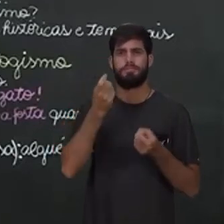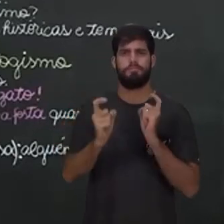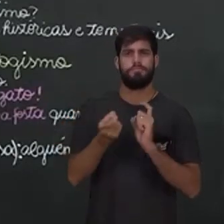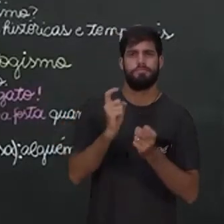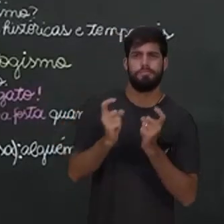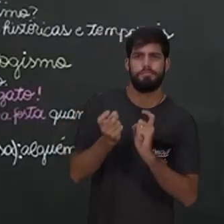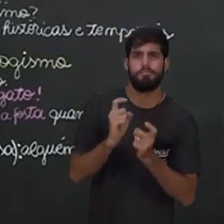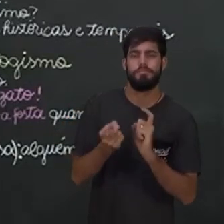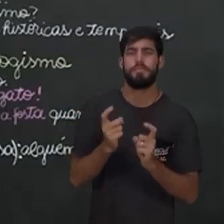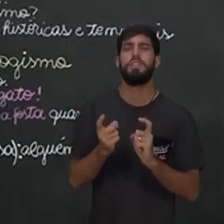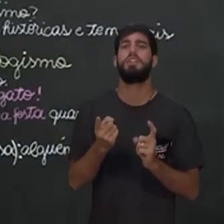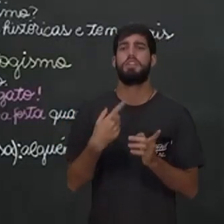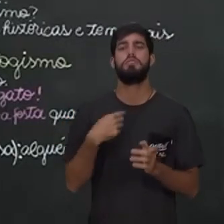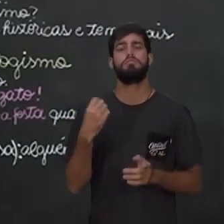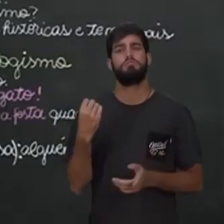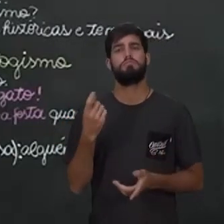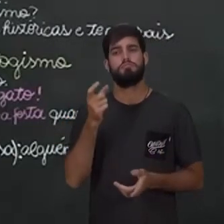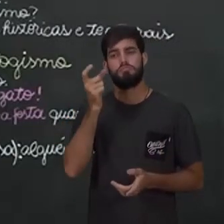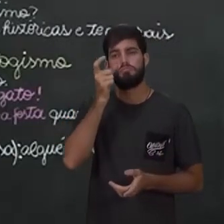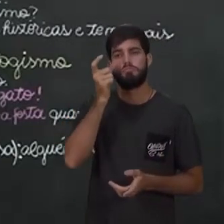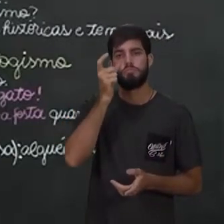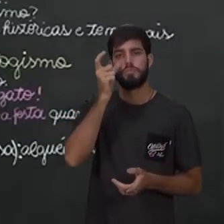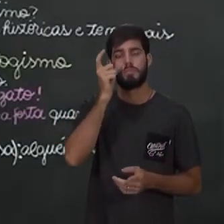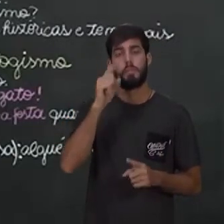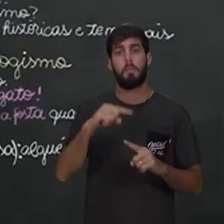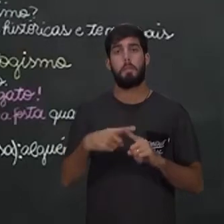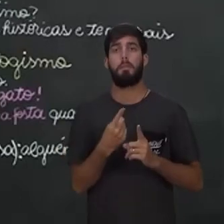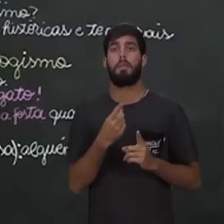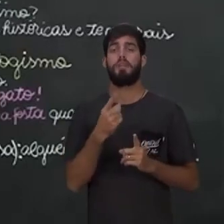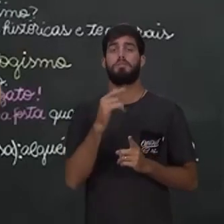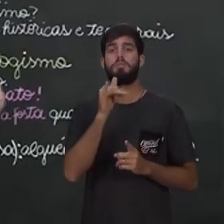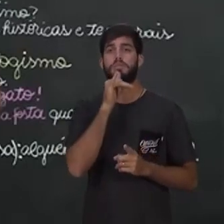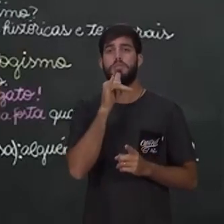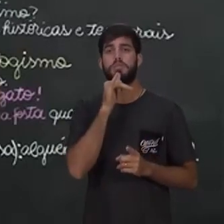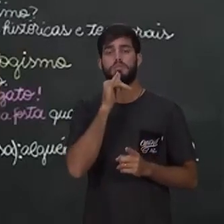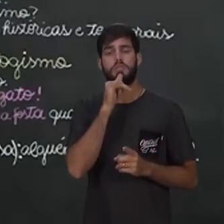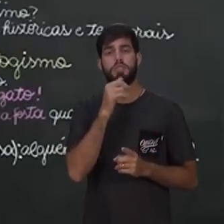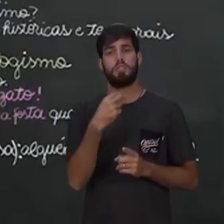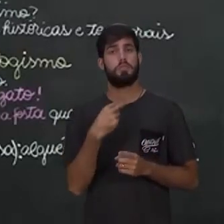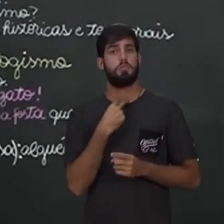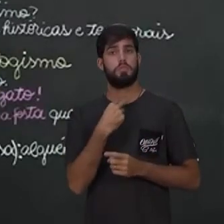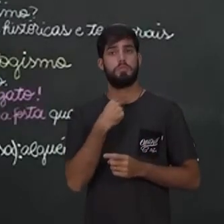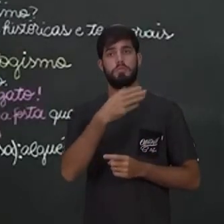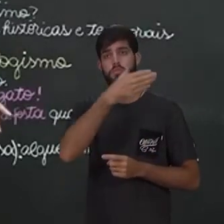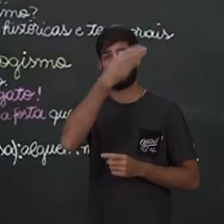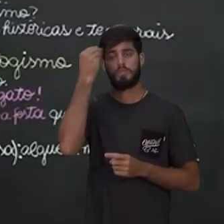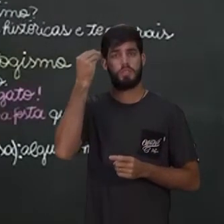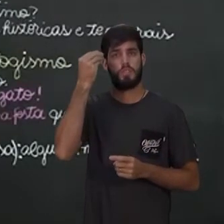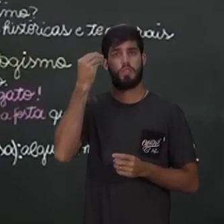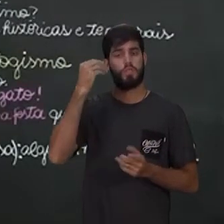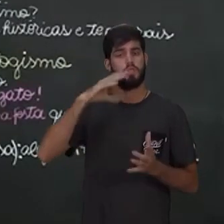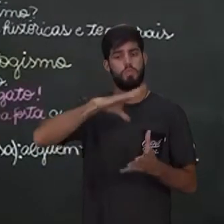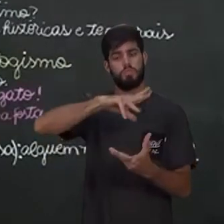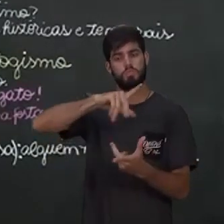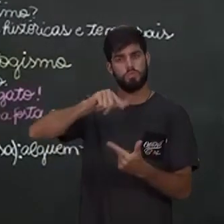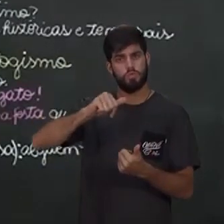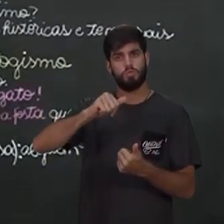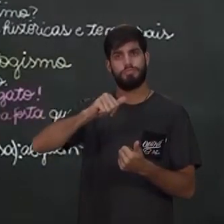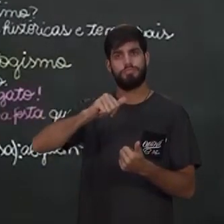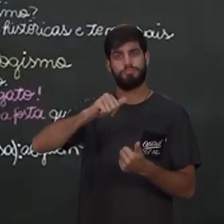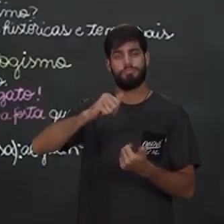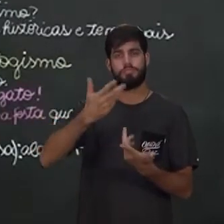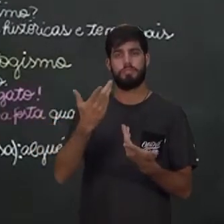debate cultural relevante, interessante de ser feito, mas a gente não pode também esquecer que no mundo globalizado, essas trocas,